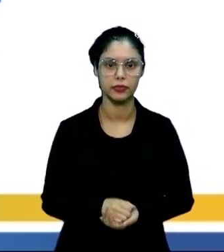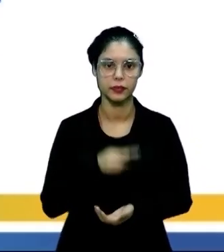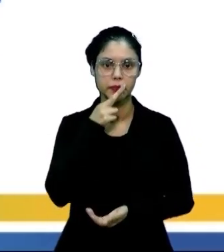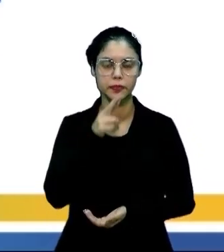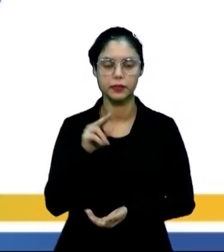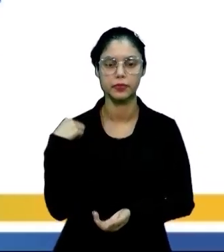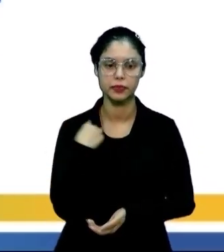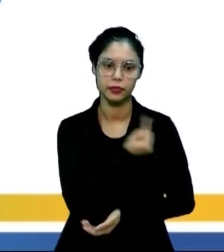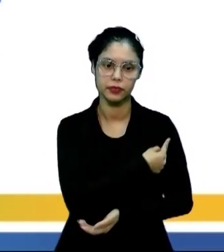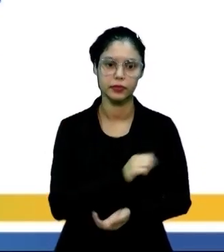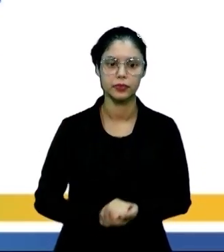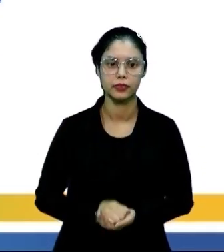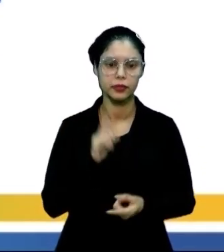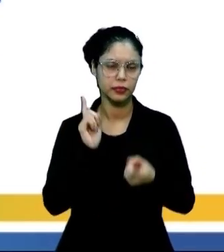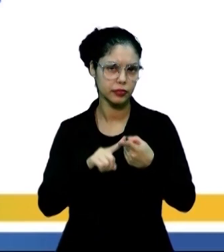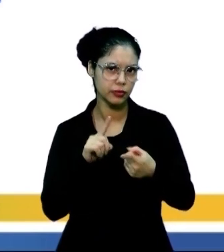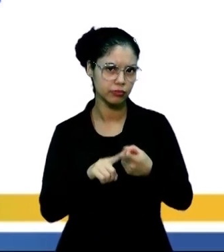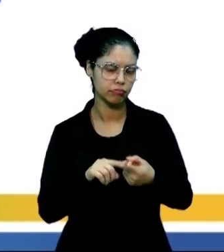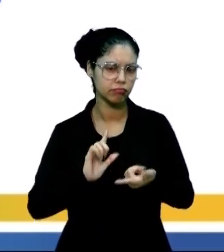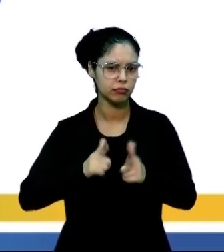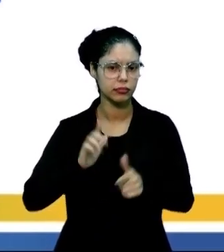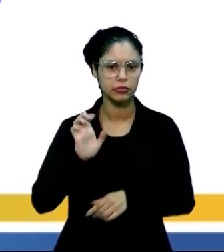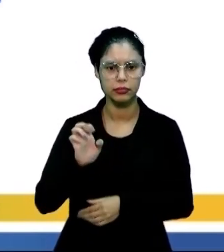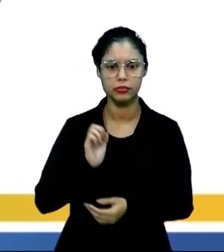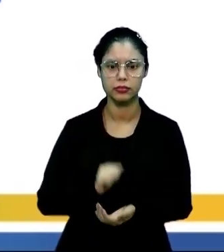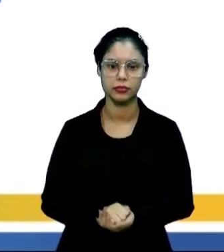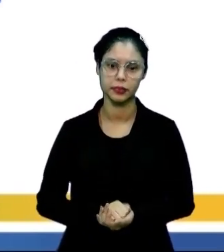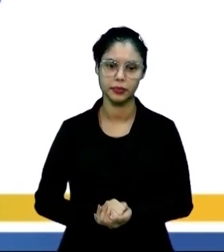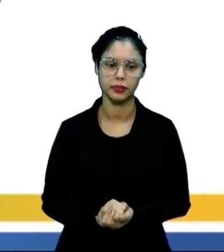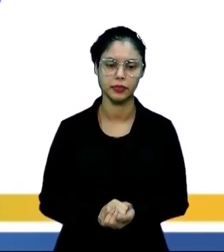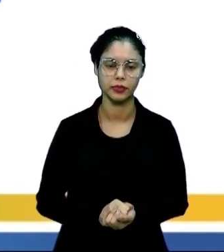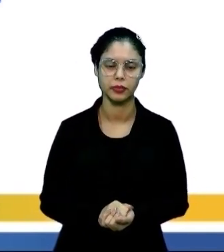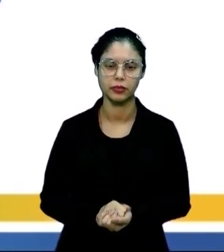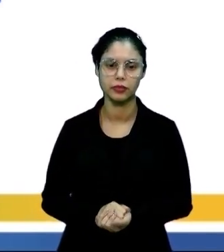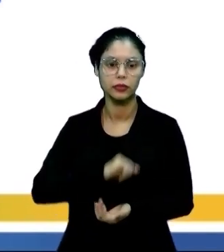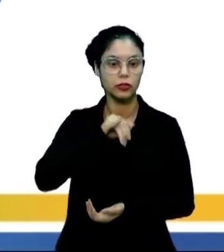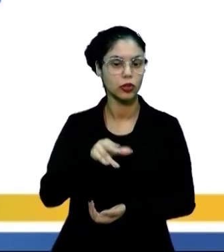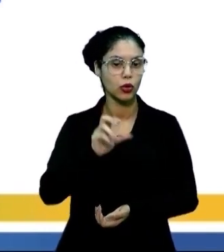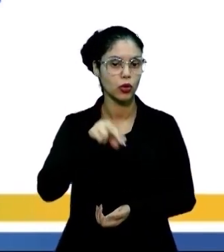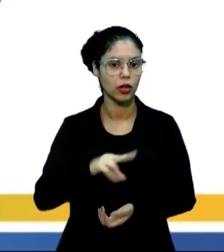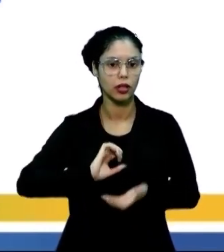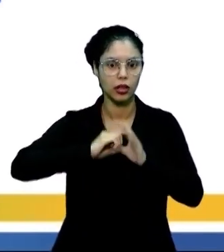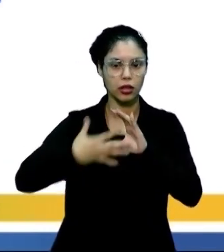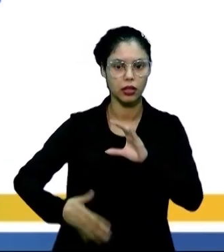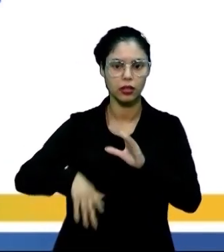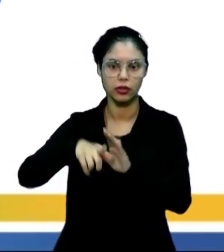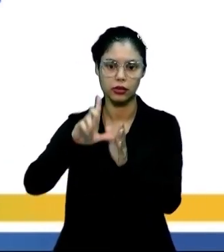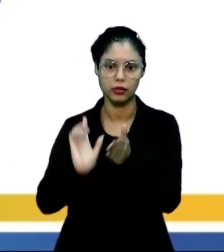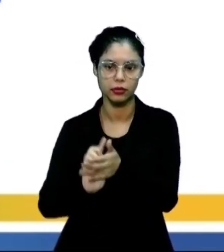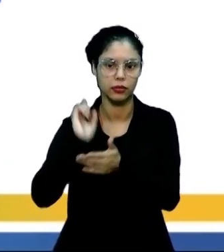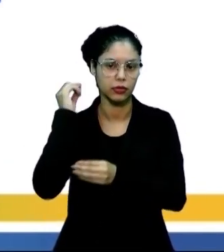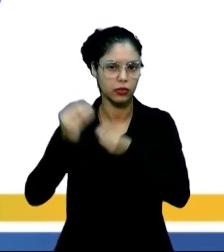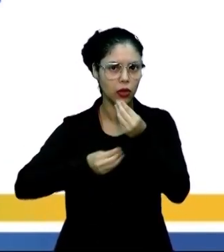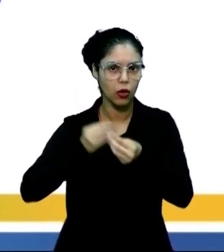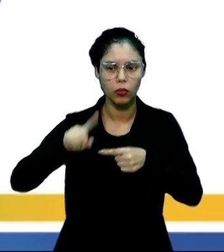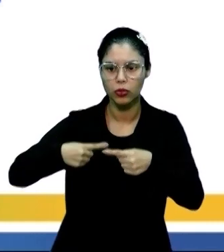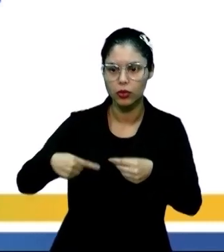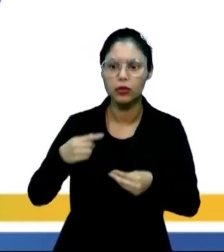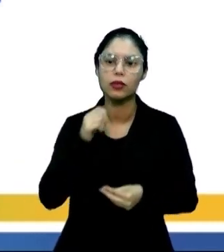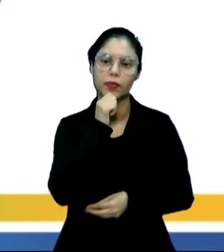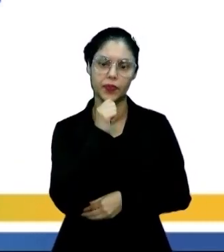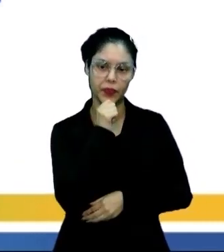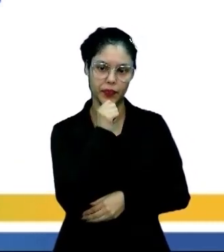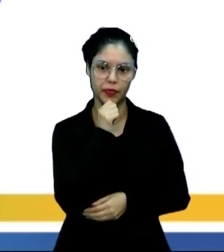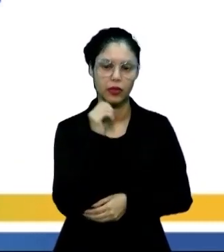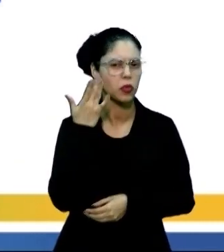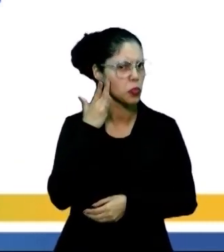resposta. Por que que a letra E não seria? Vamos dar uma lida nela. John caracteriza a ex-namorada como